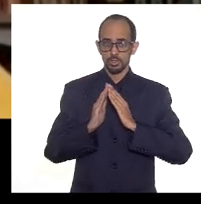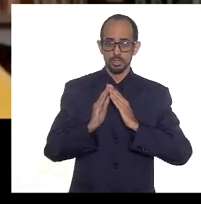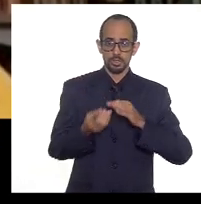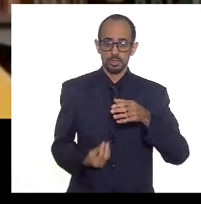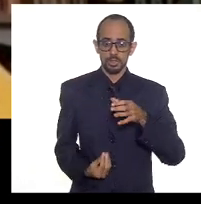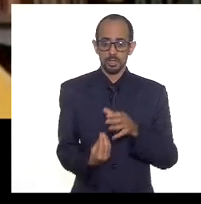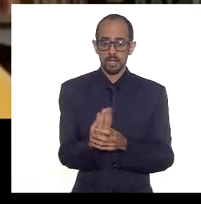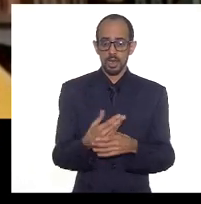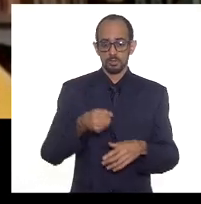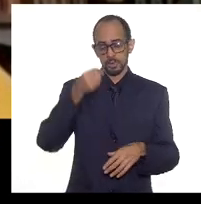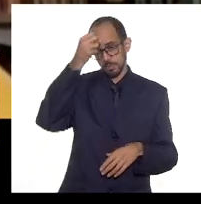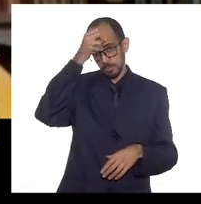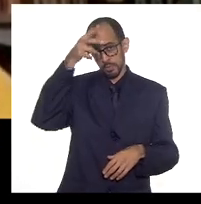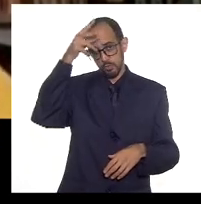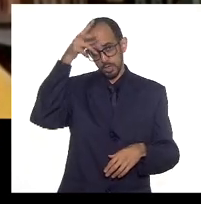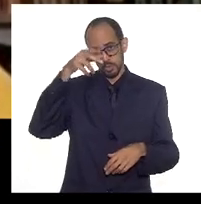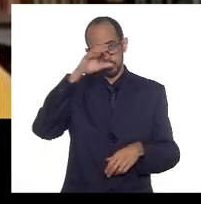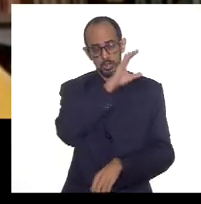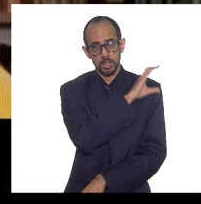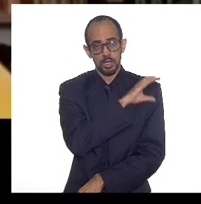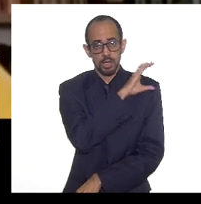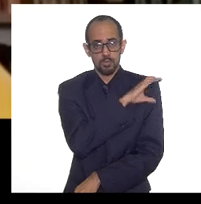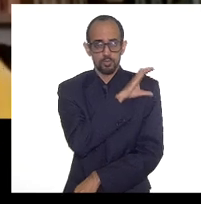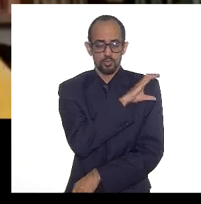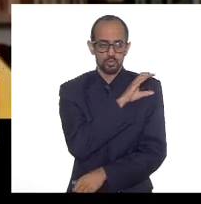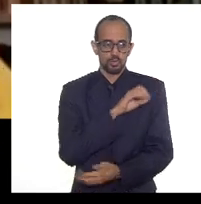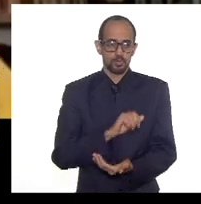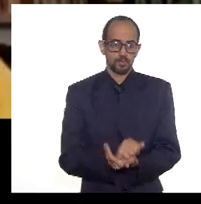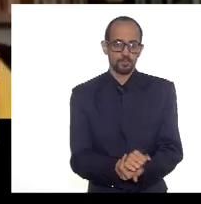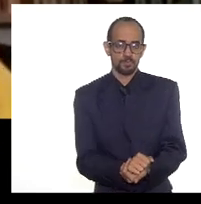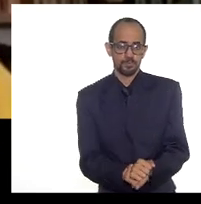criados pela prefeitura em Campos dos Goytacazes.